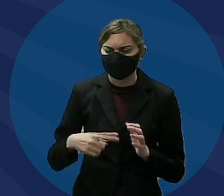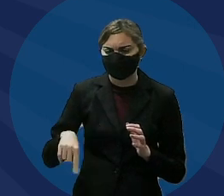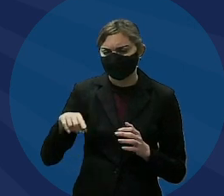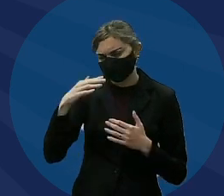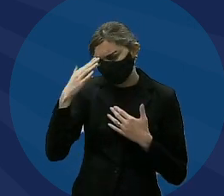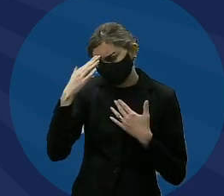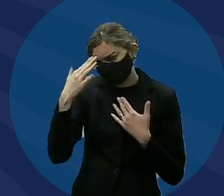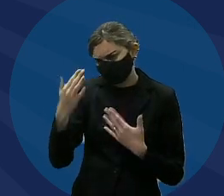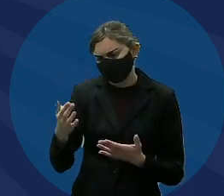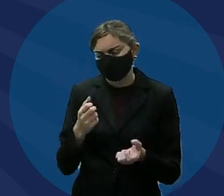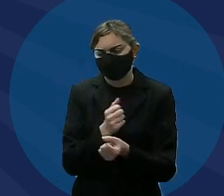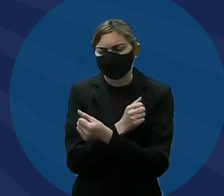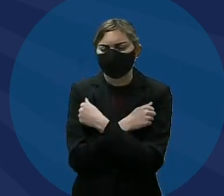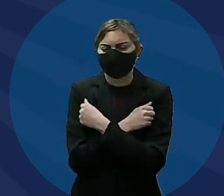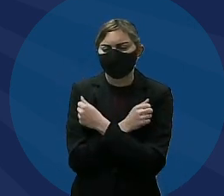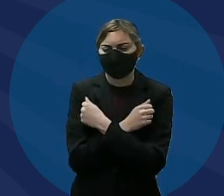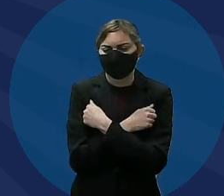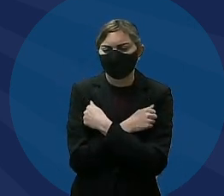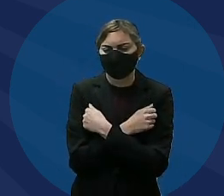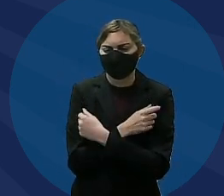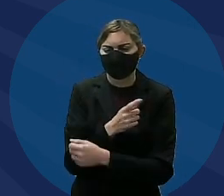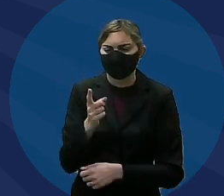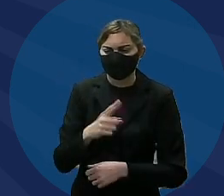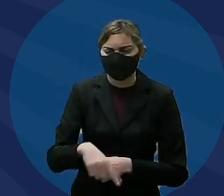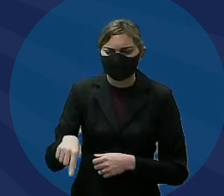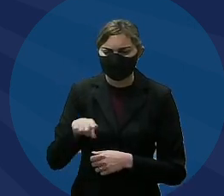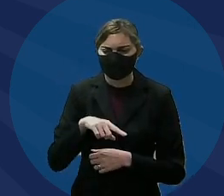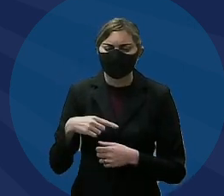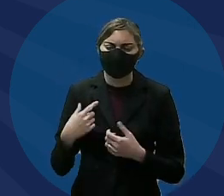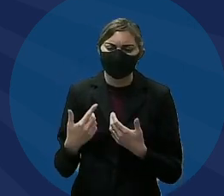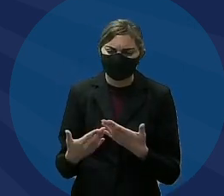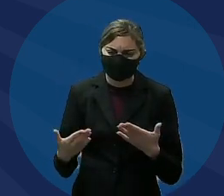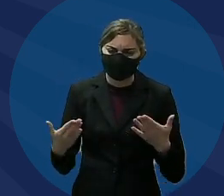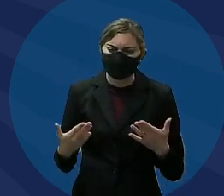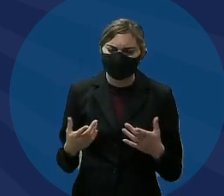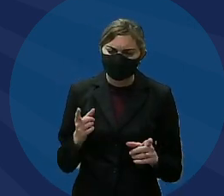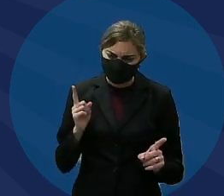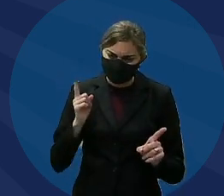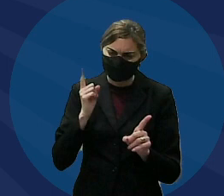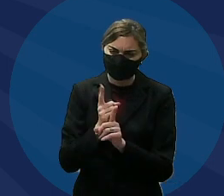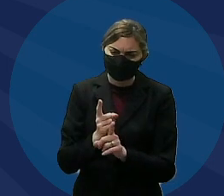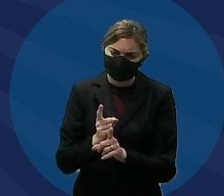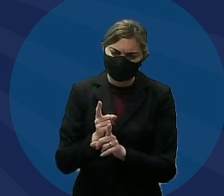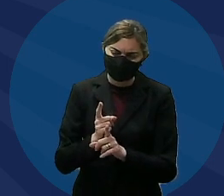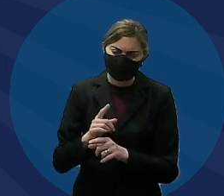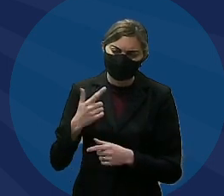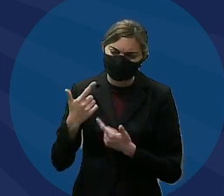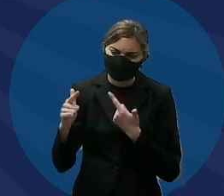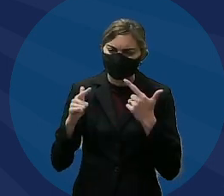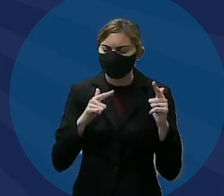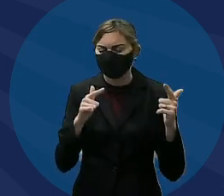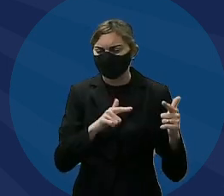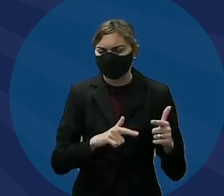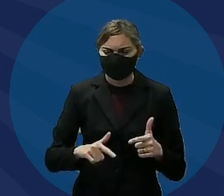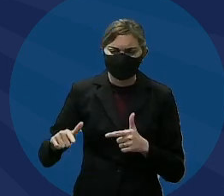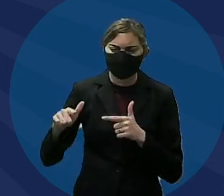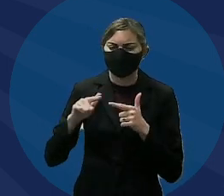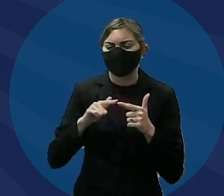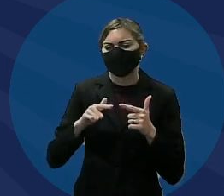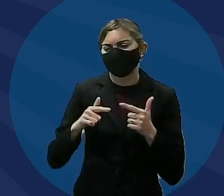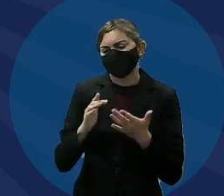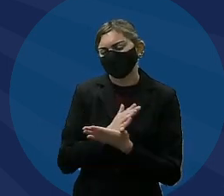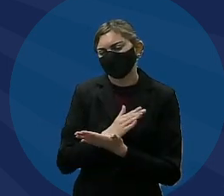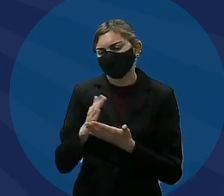nosso abraço, e a gente, certamente, a gente vai se encontrar por aí em outros espaços, ou talvez